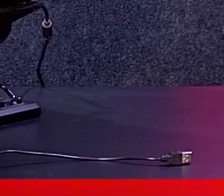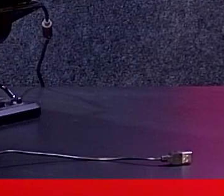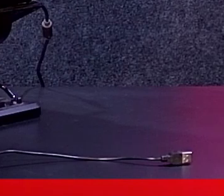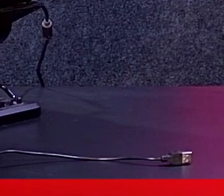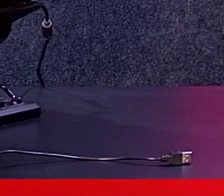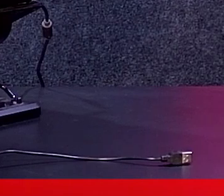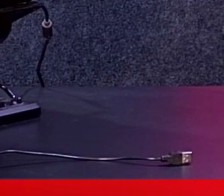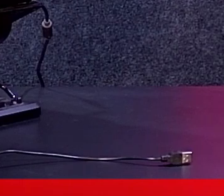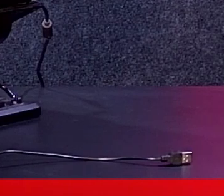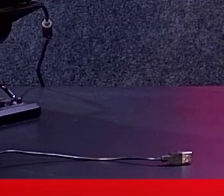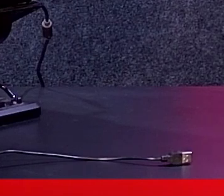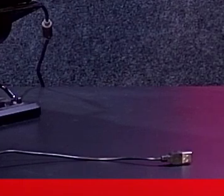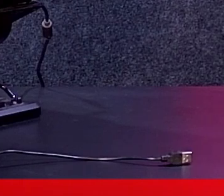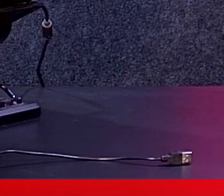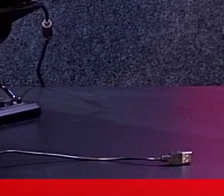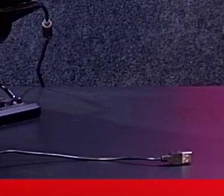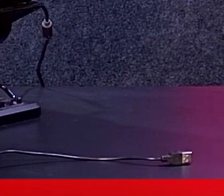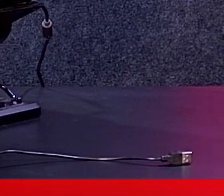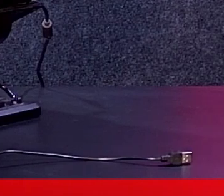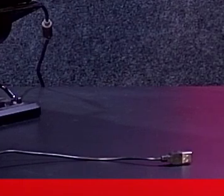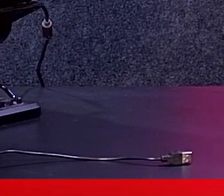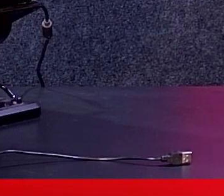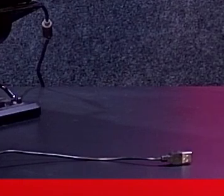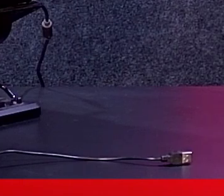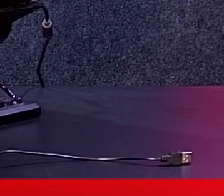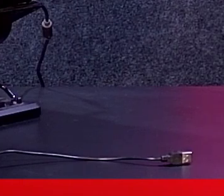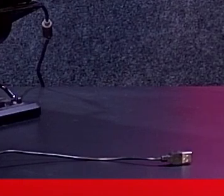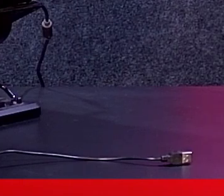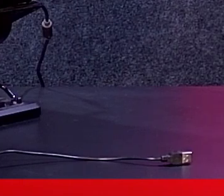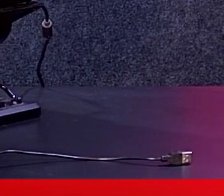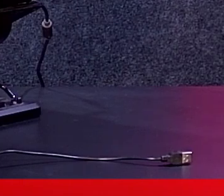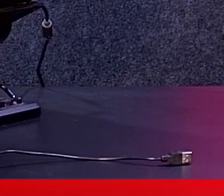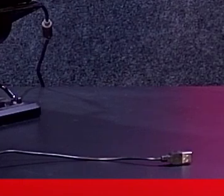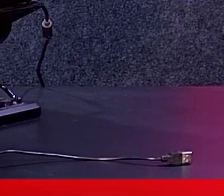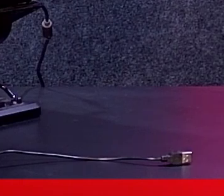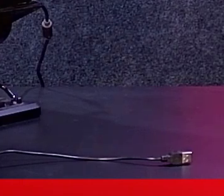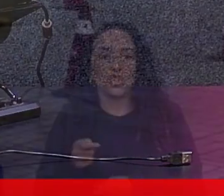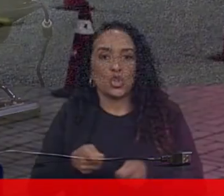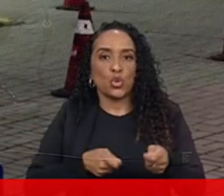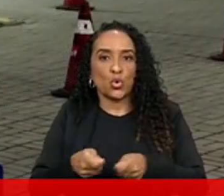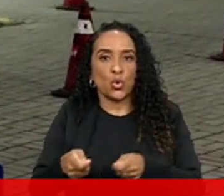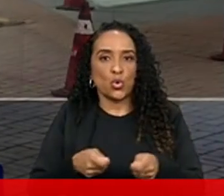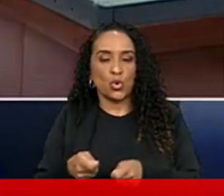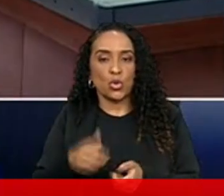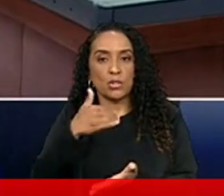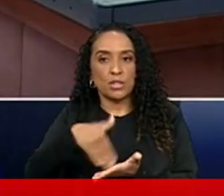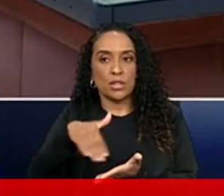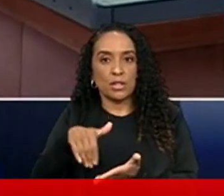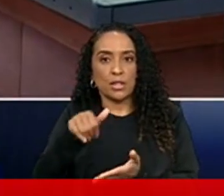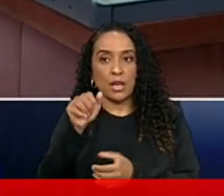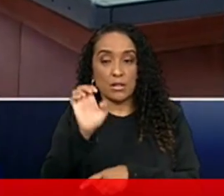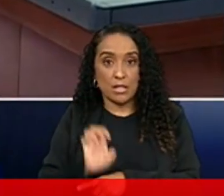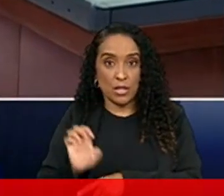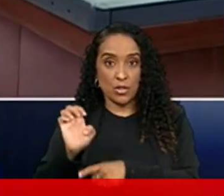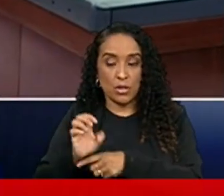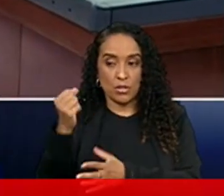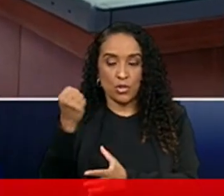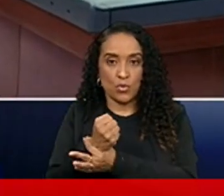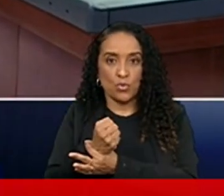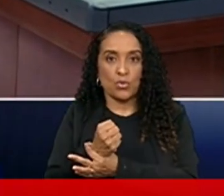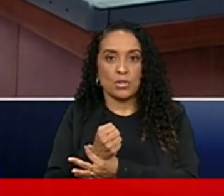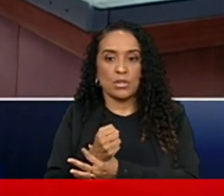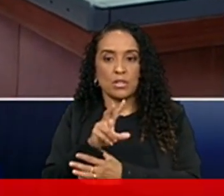do Rio de Janeiro. Você acompanha as informações da reportagem do Vladimir Platonov. O secretário estadual de